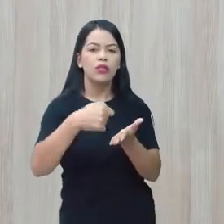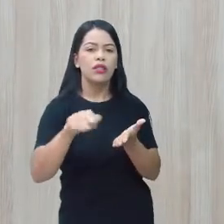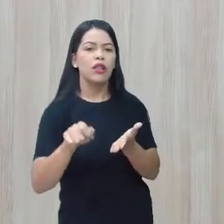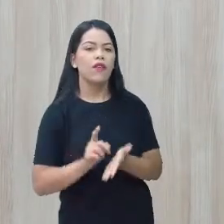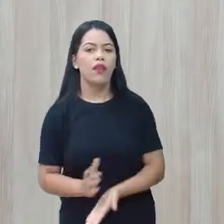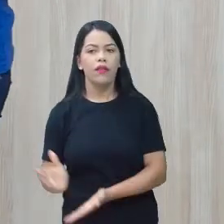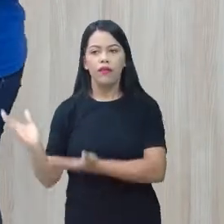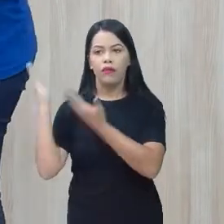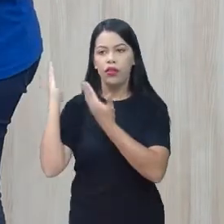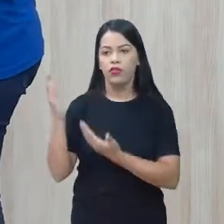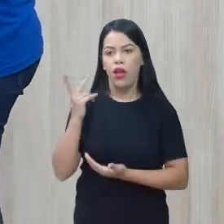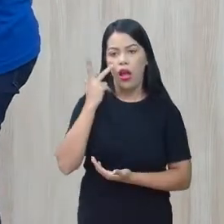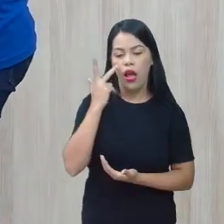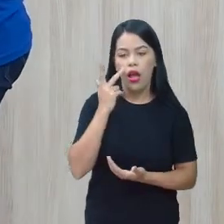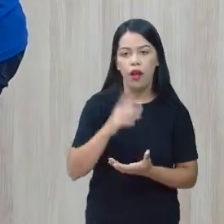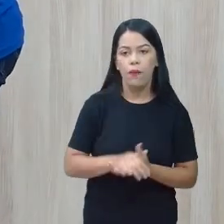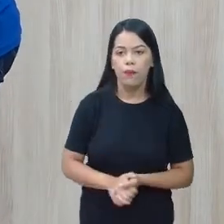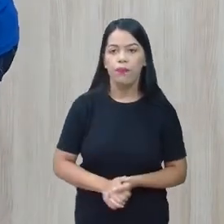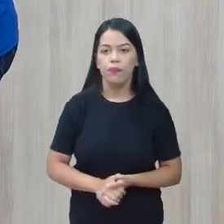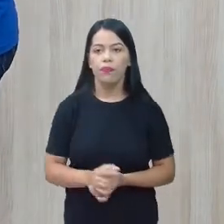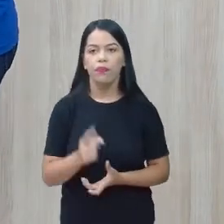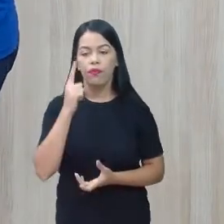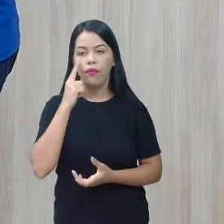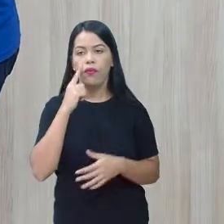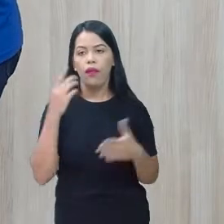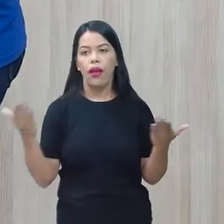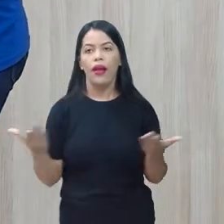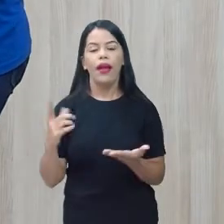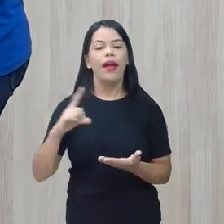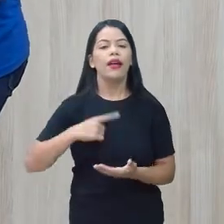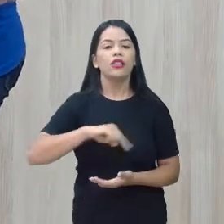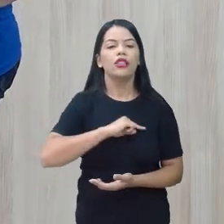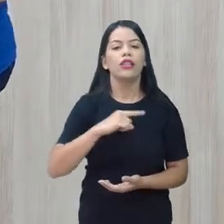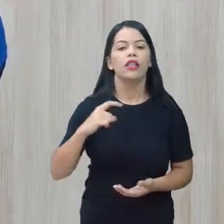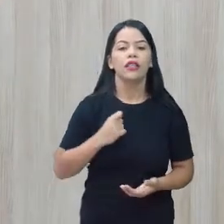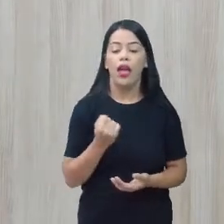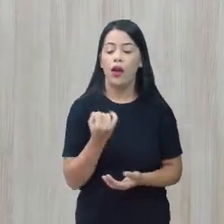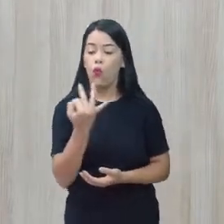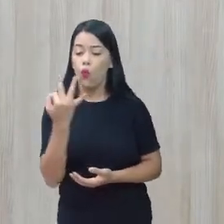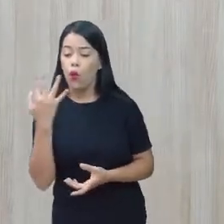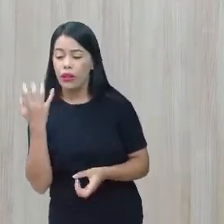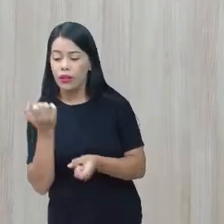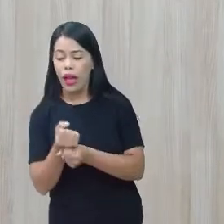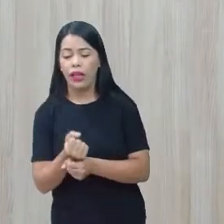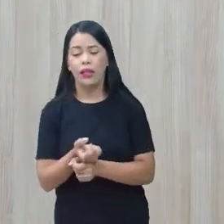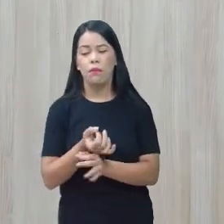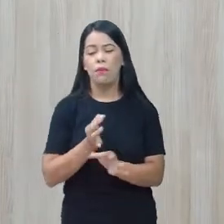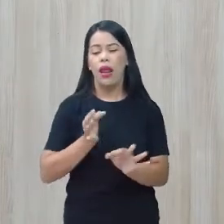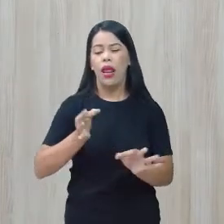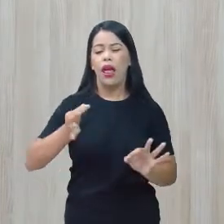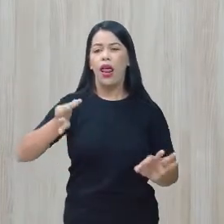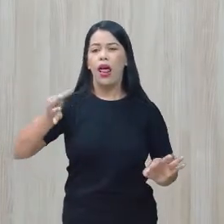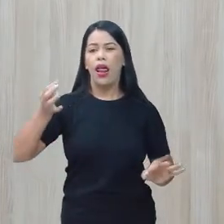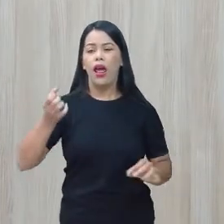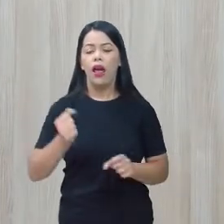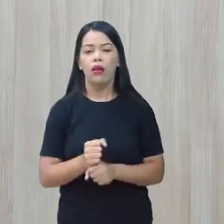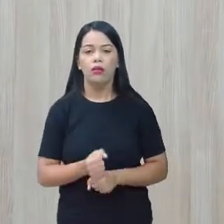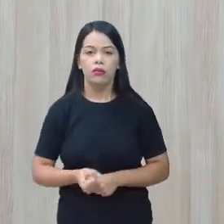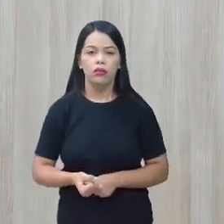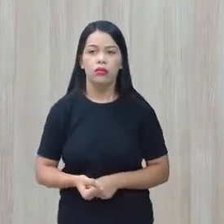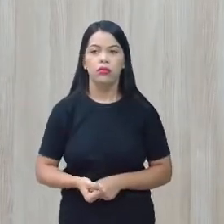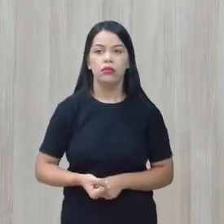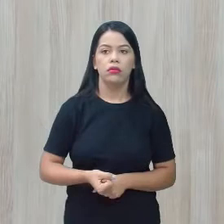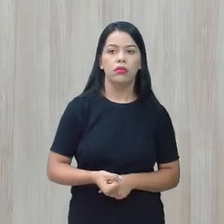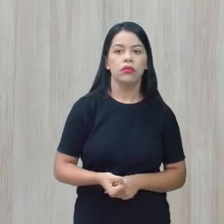eu trouxe para vocês. A gente tem aqui a quantidade gigantesca de 1.000, milhão, bilhão,